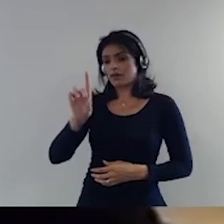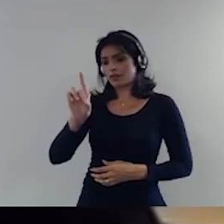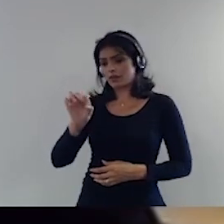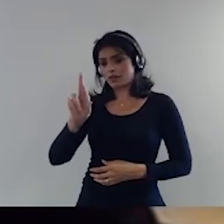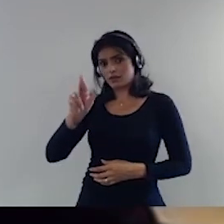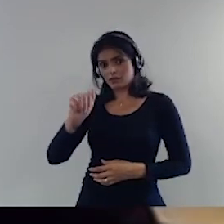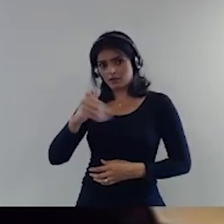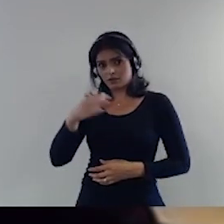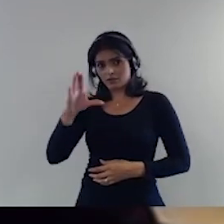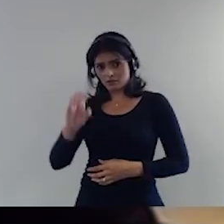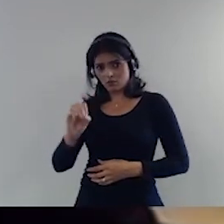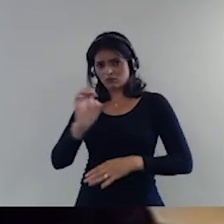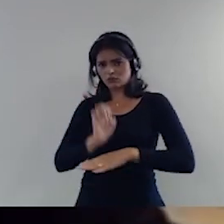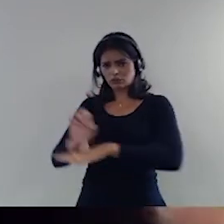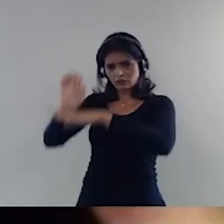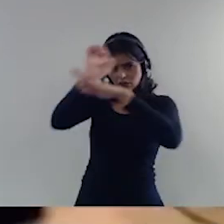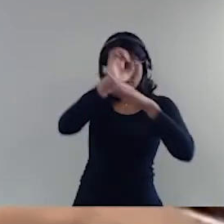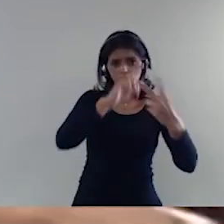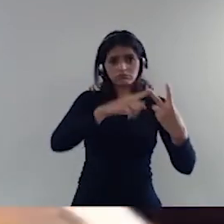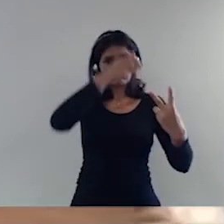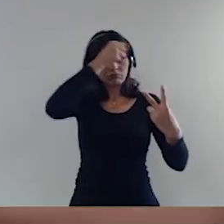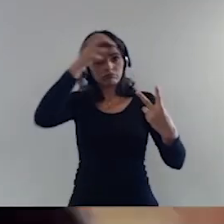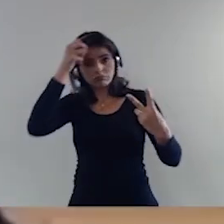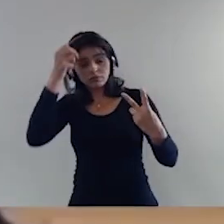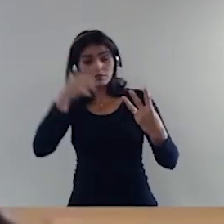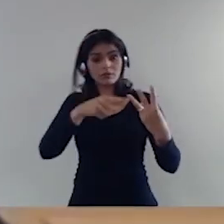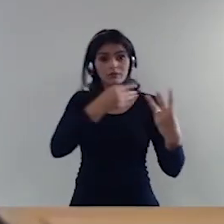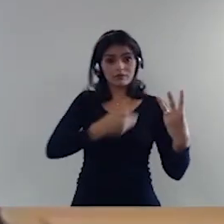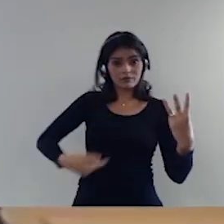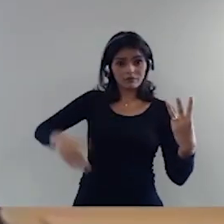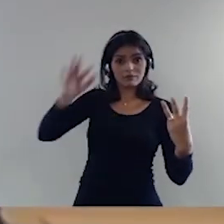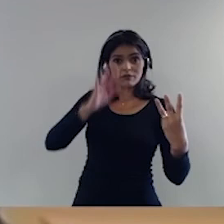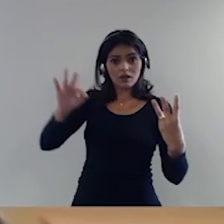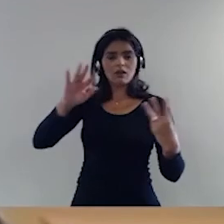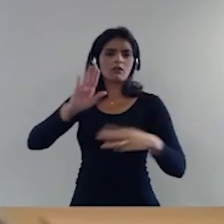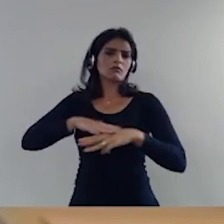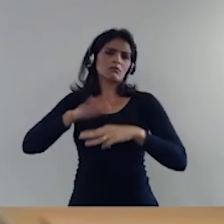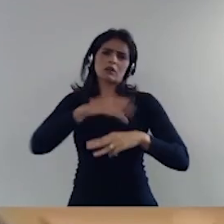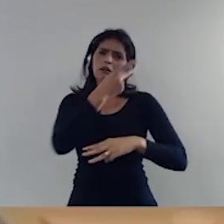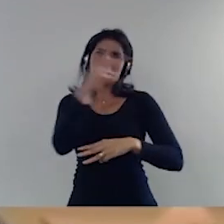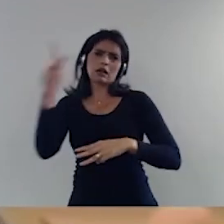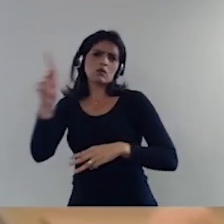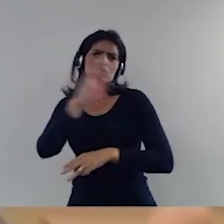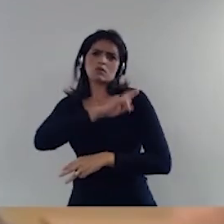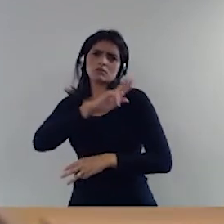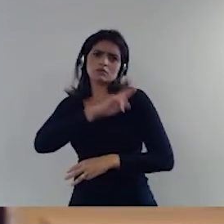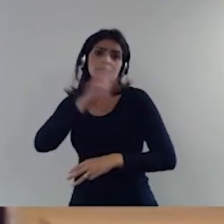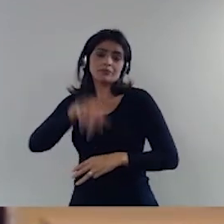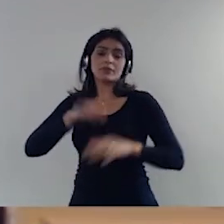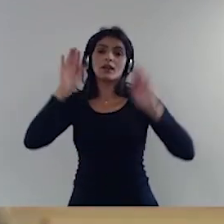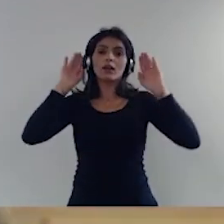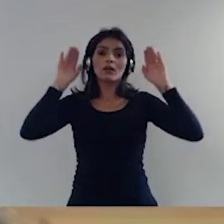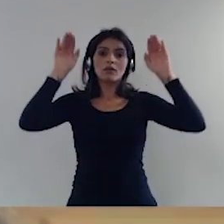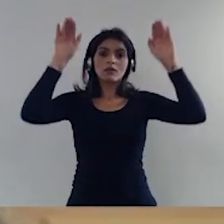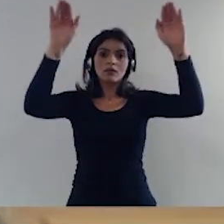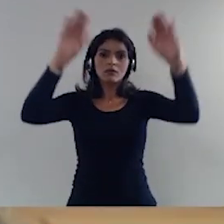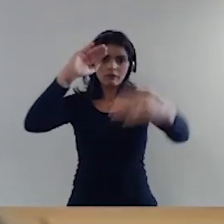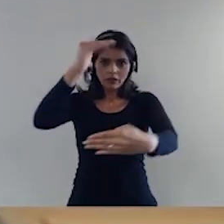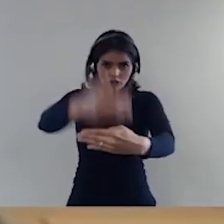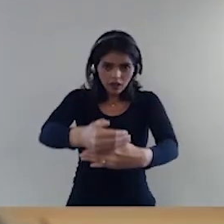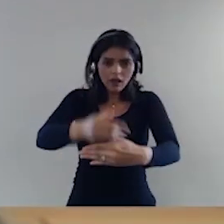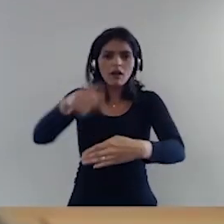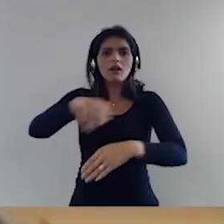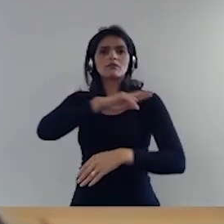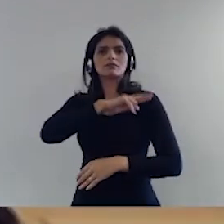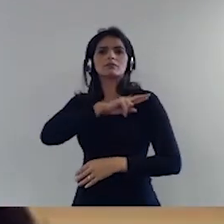atribuições são de acordo com o espectro de competência de cada um. Portanto, fechar aeroporto é competência da União, não é competência